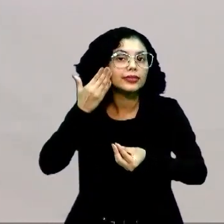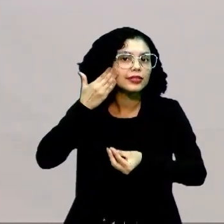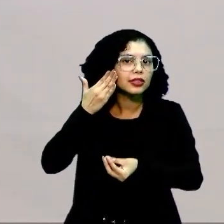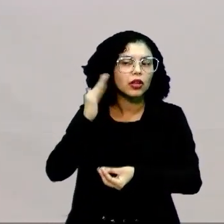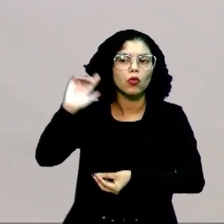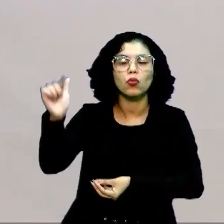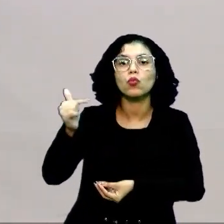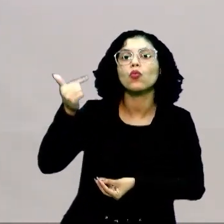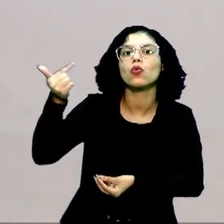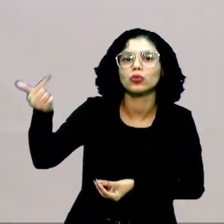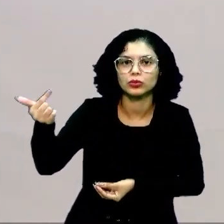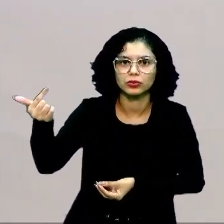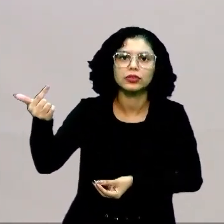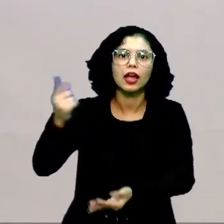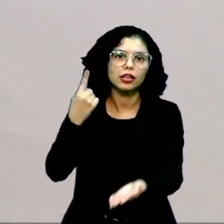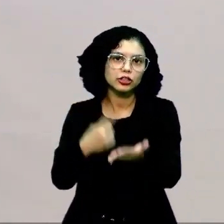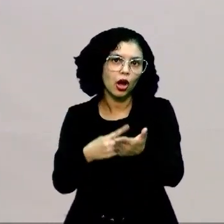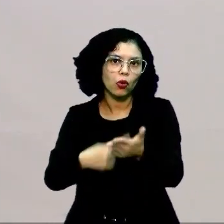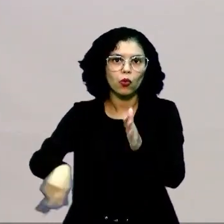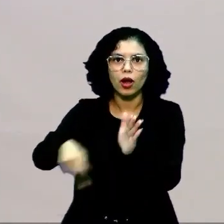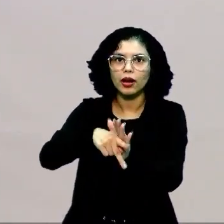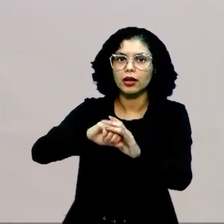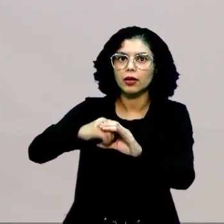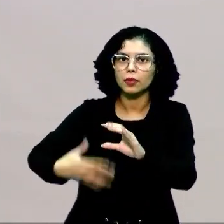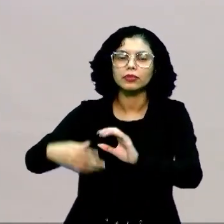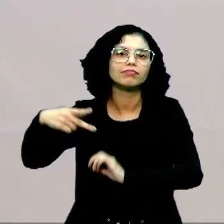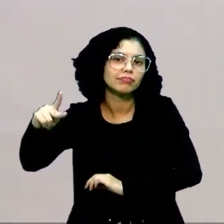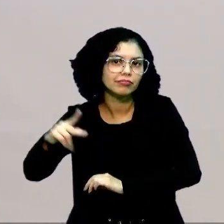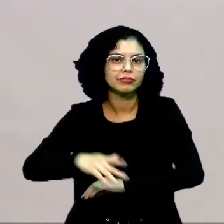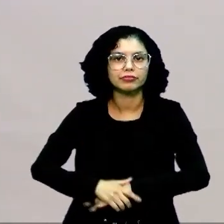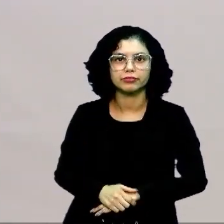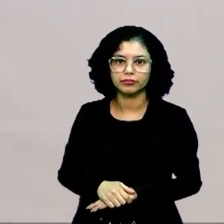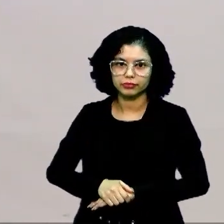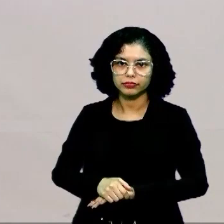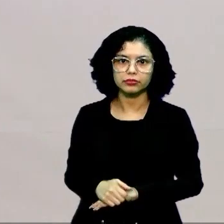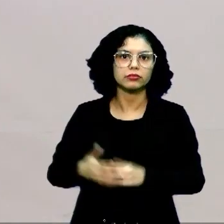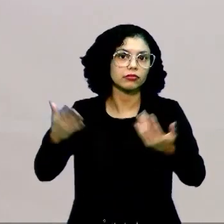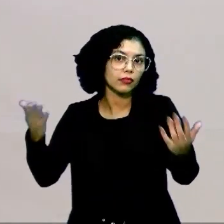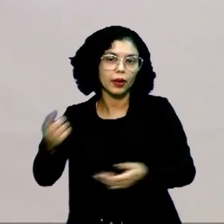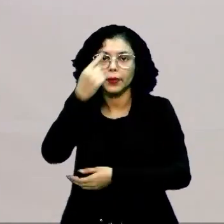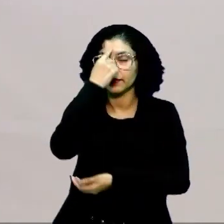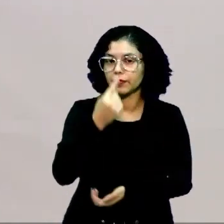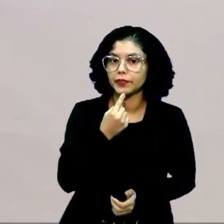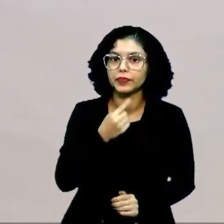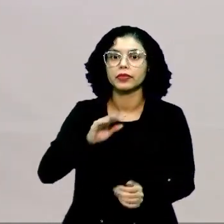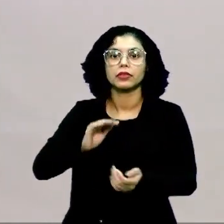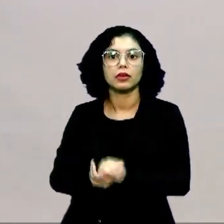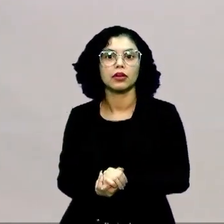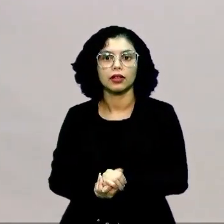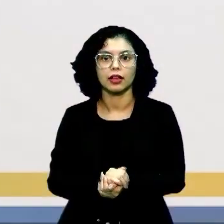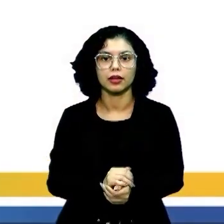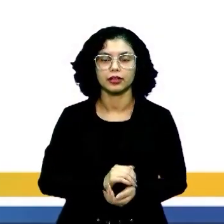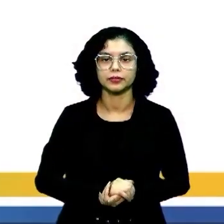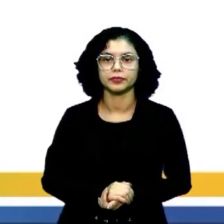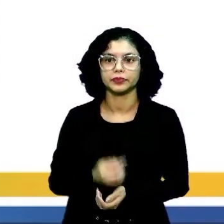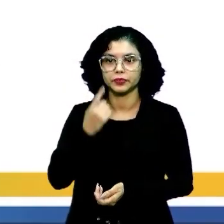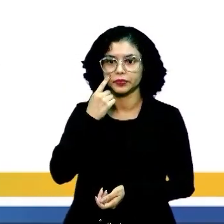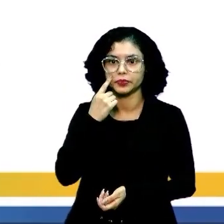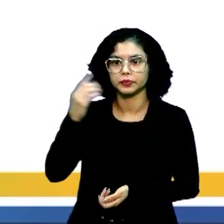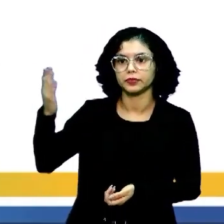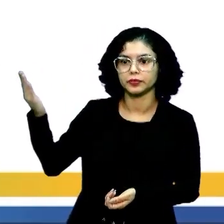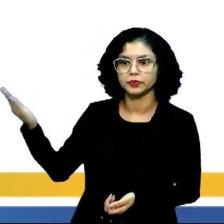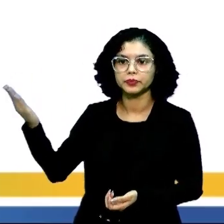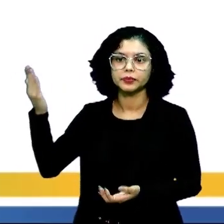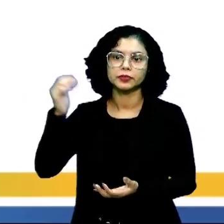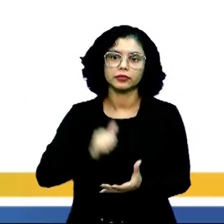o outro em acordo com as características deles. A imagem mostra isso, vamos voltar na imagem mais